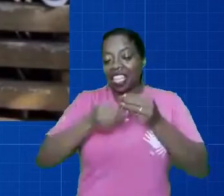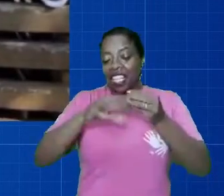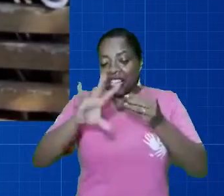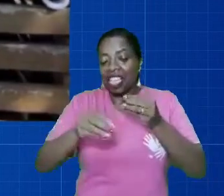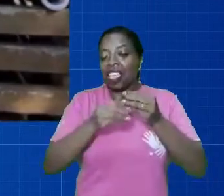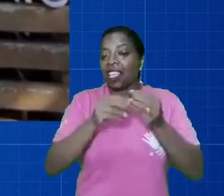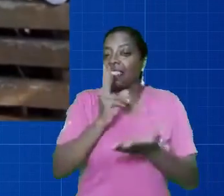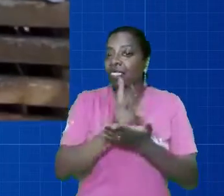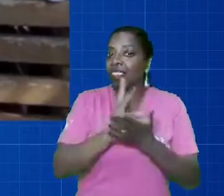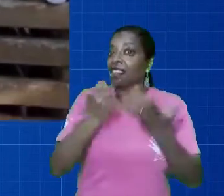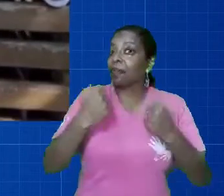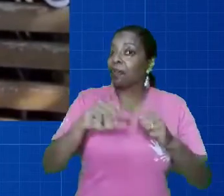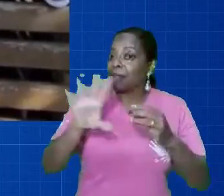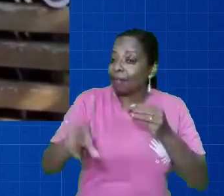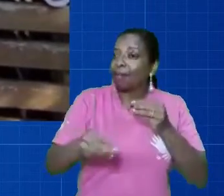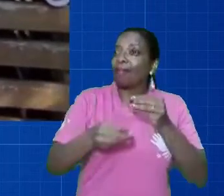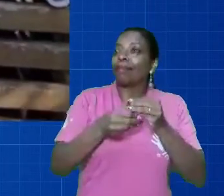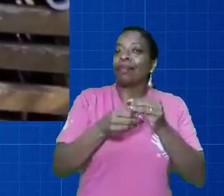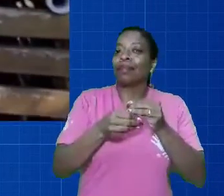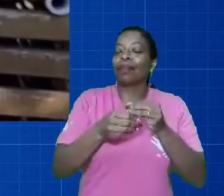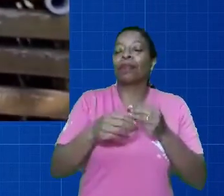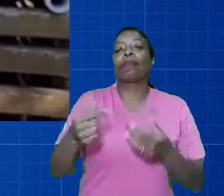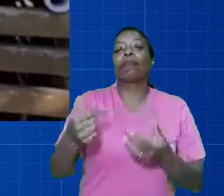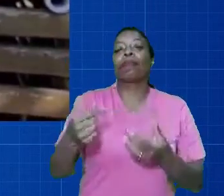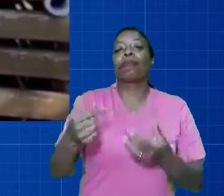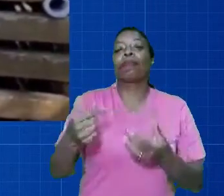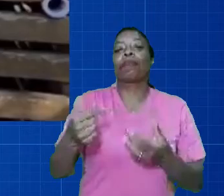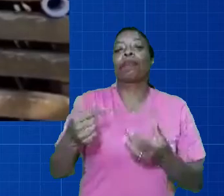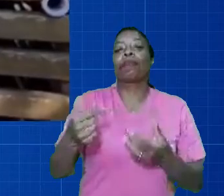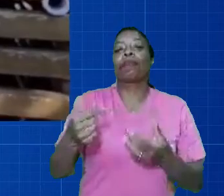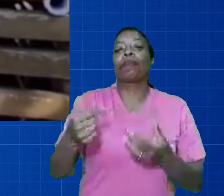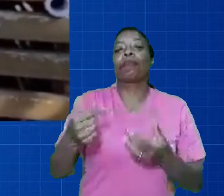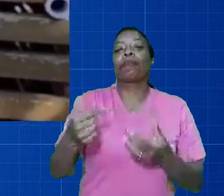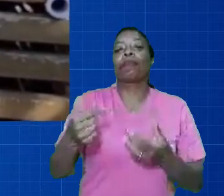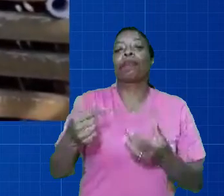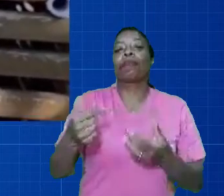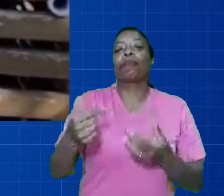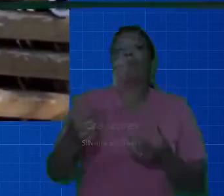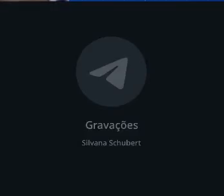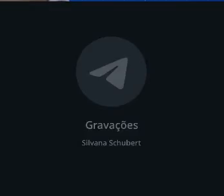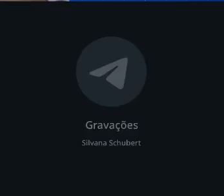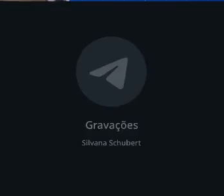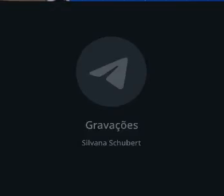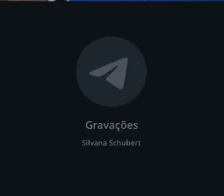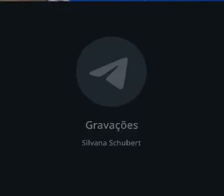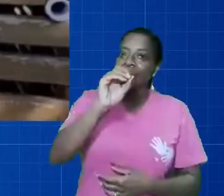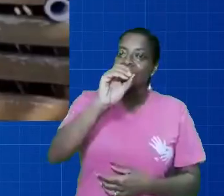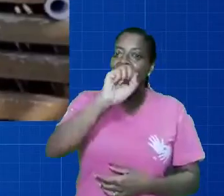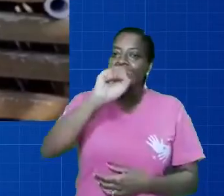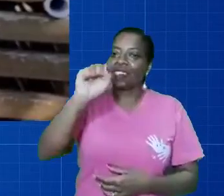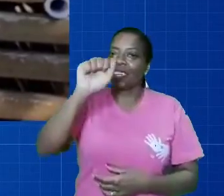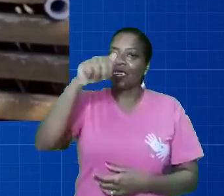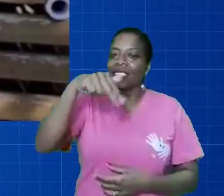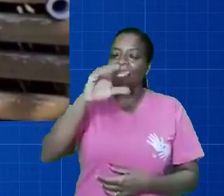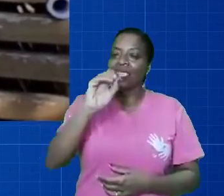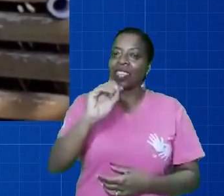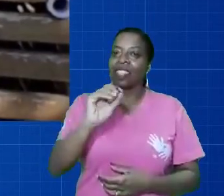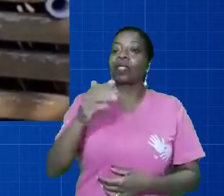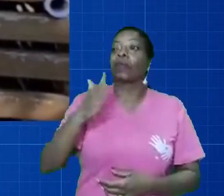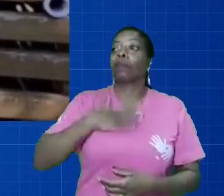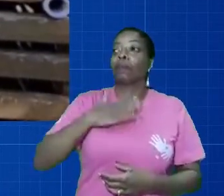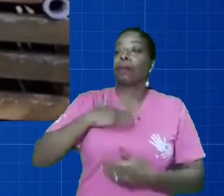monografia, o Rossano Silva como meu orientador. E o meu trabalho foi exatamente sobre a história da oficina. Então eu